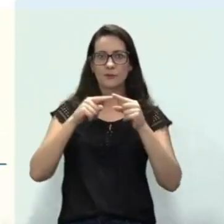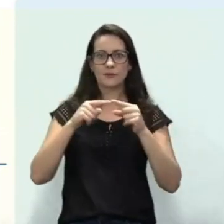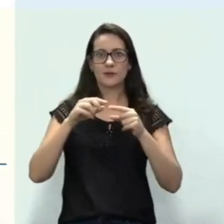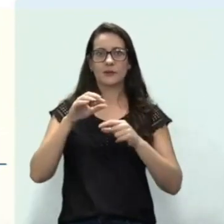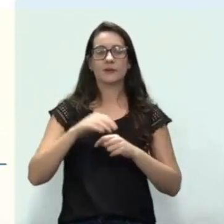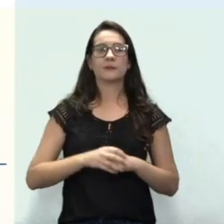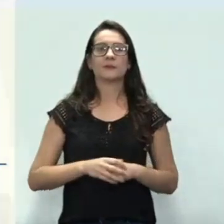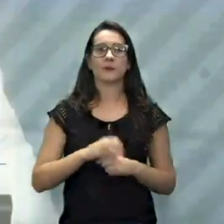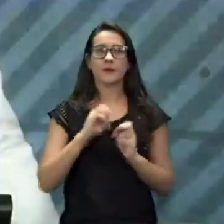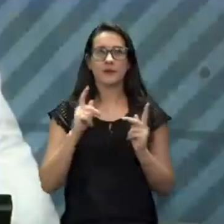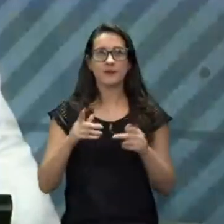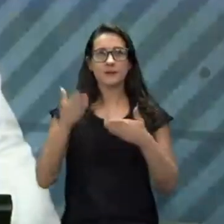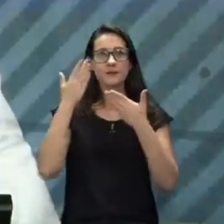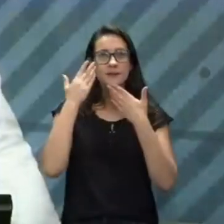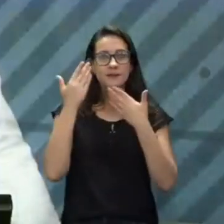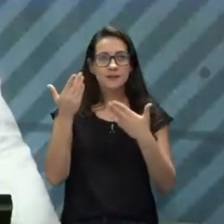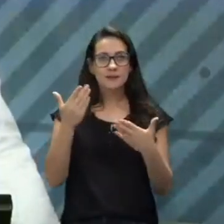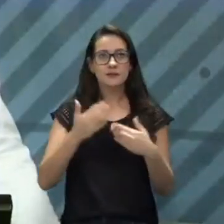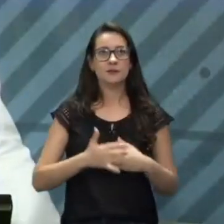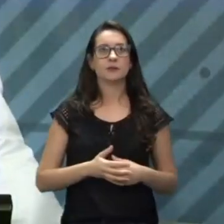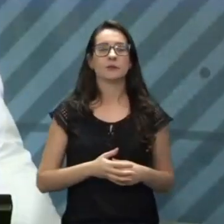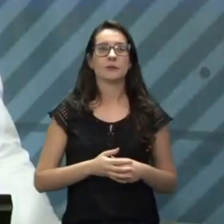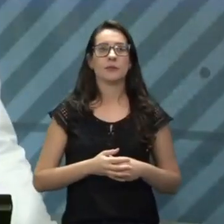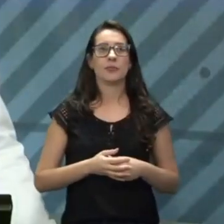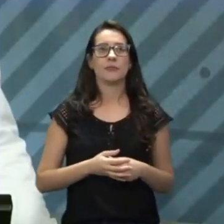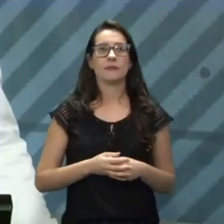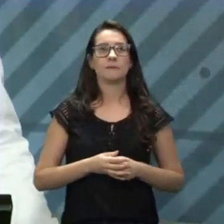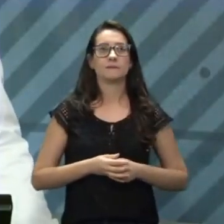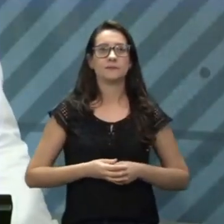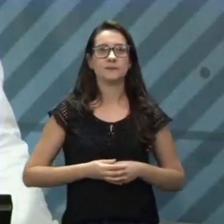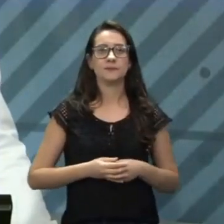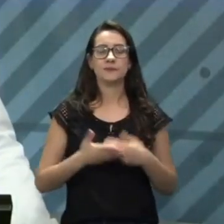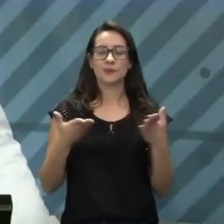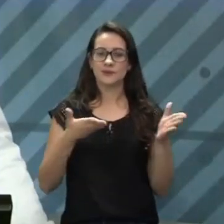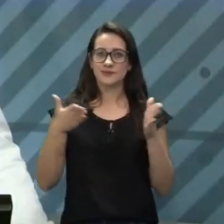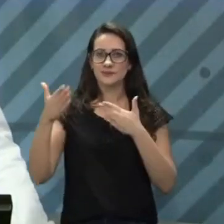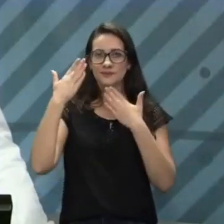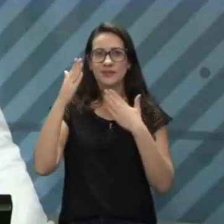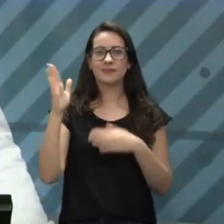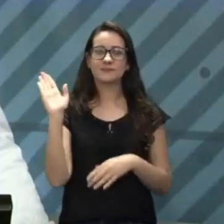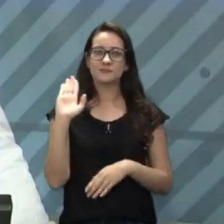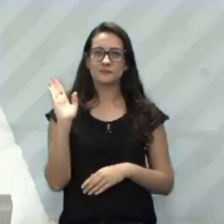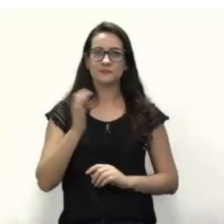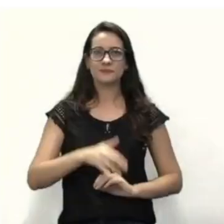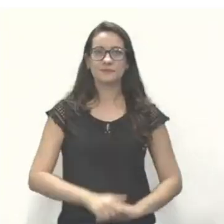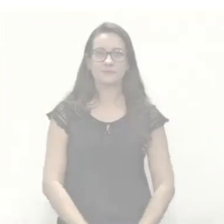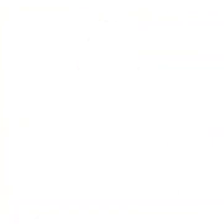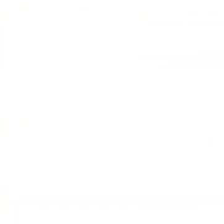Obrigado, pessoal. Obrigado pela nossa aula e até a próxima.